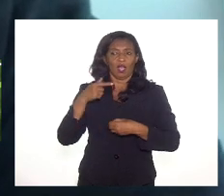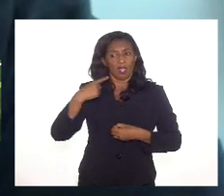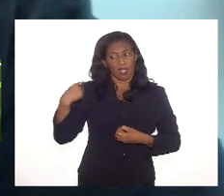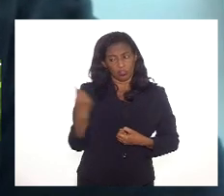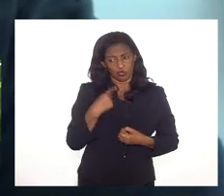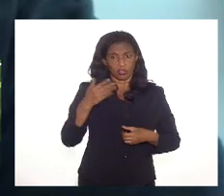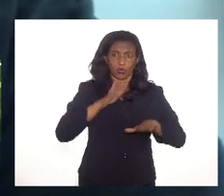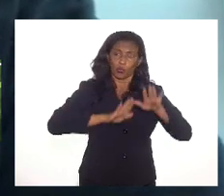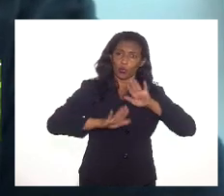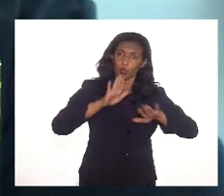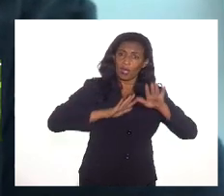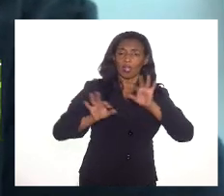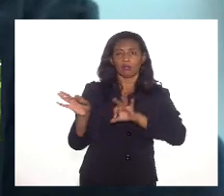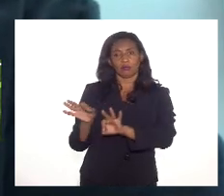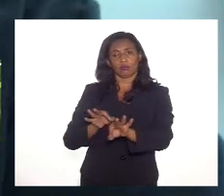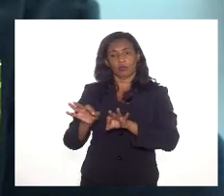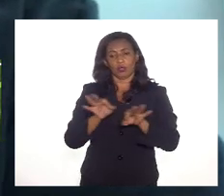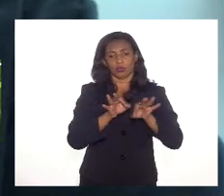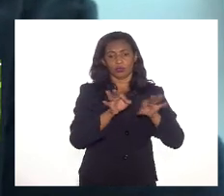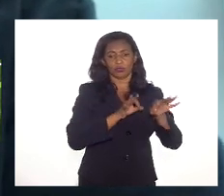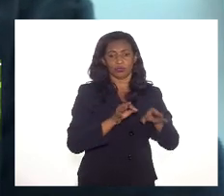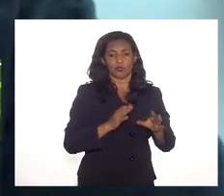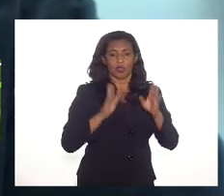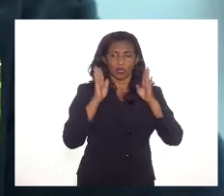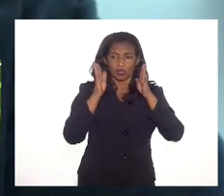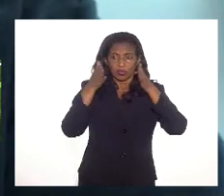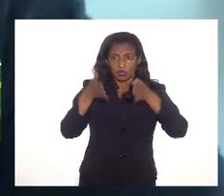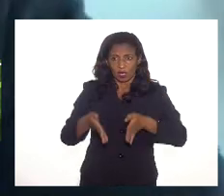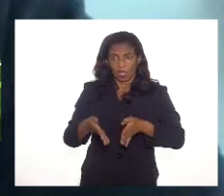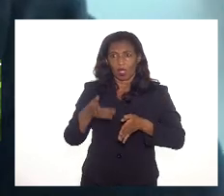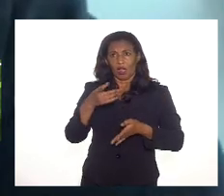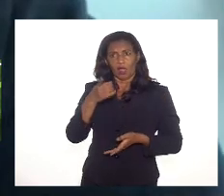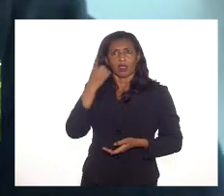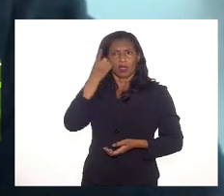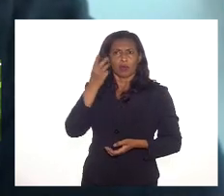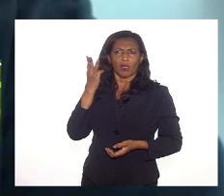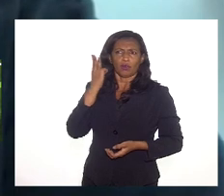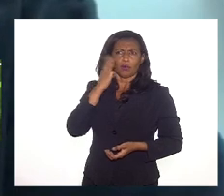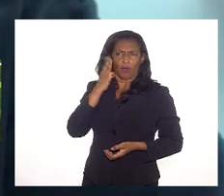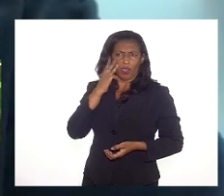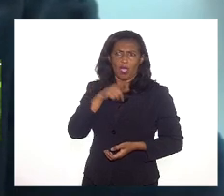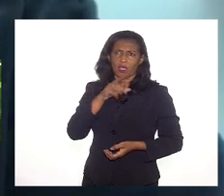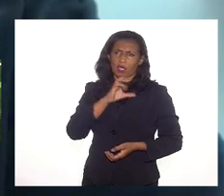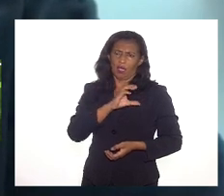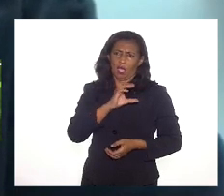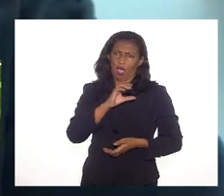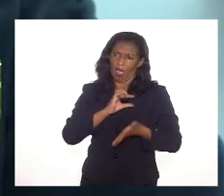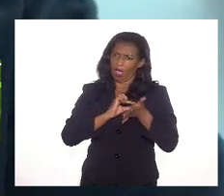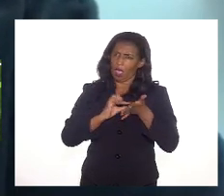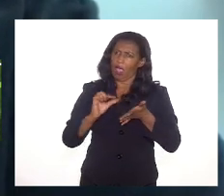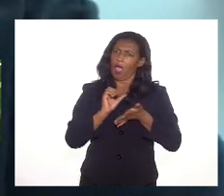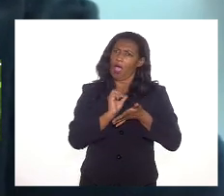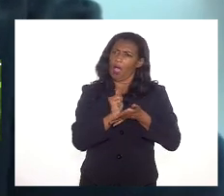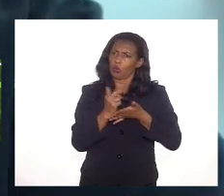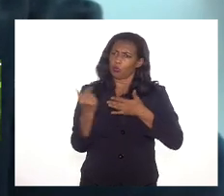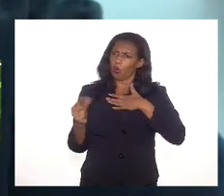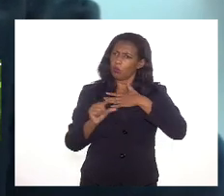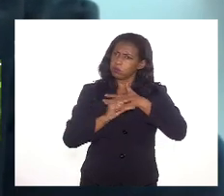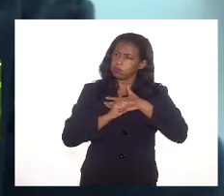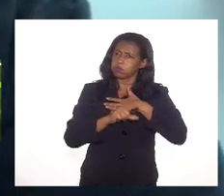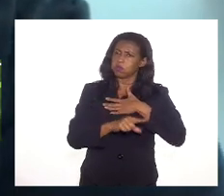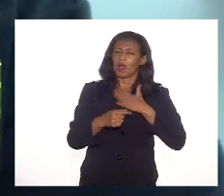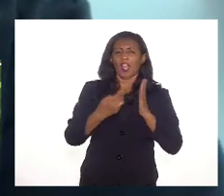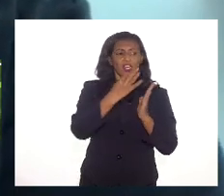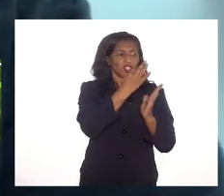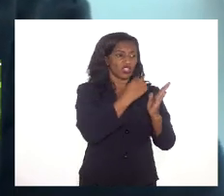cuidado com esse projeto, especificamente o deputado Valdec, que é um dos coautores, para que a gente possa ter uma redação que